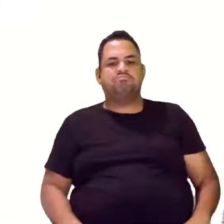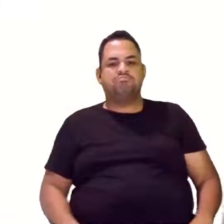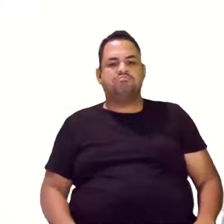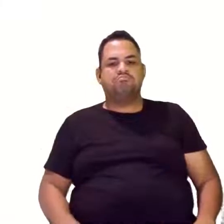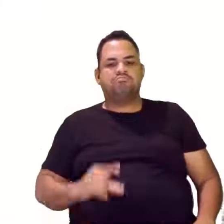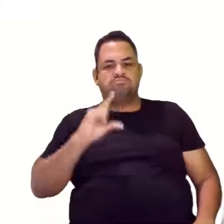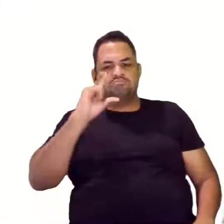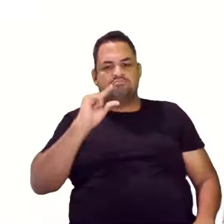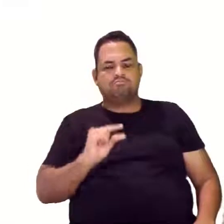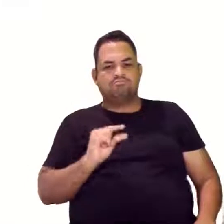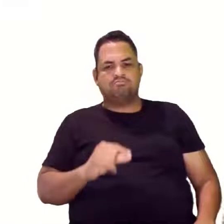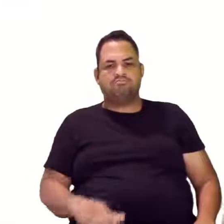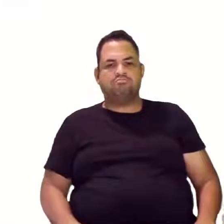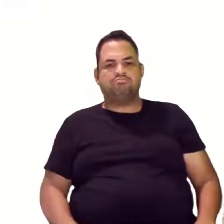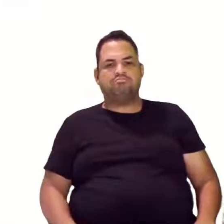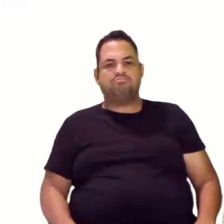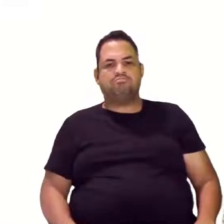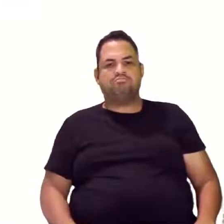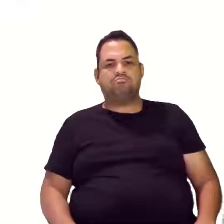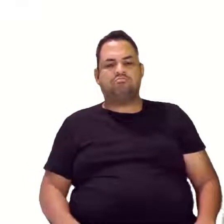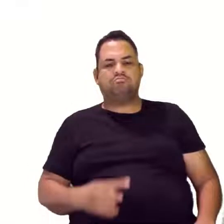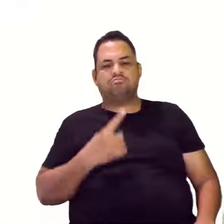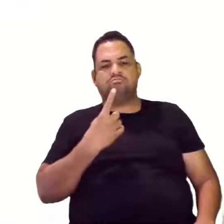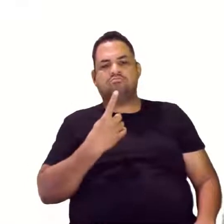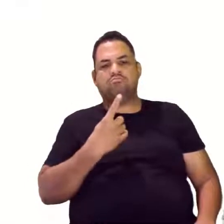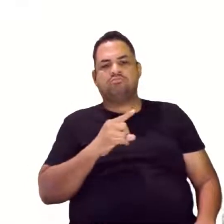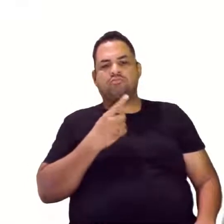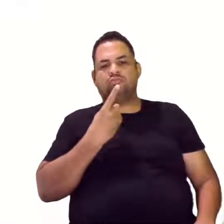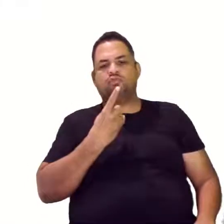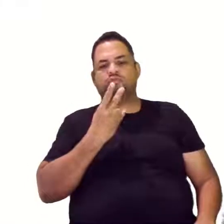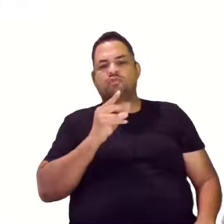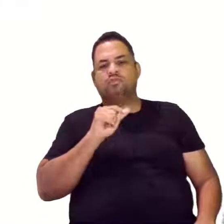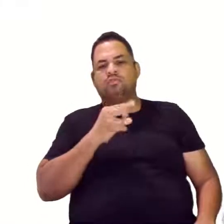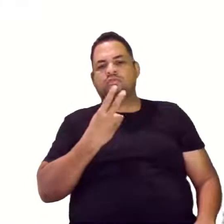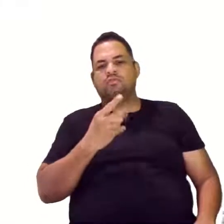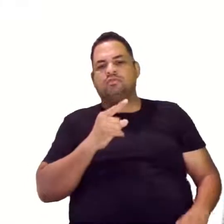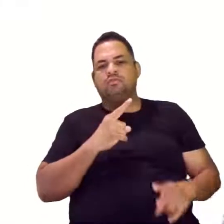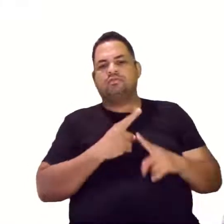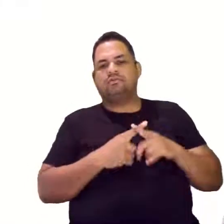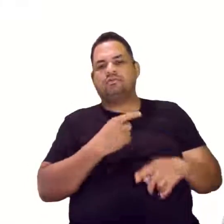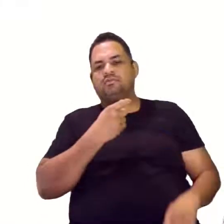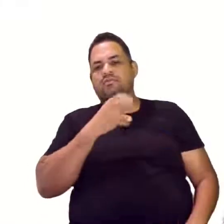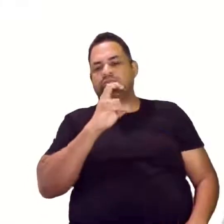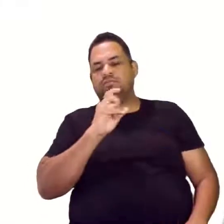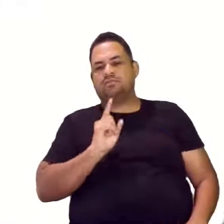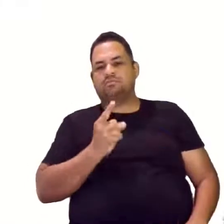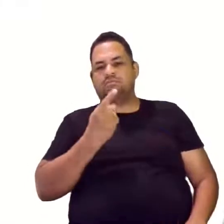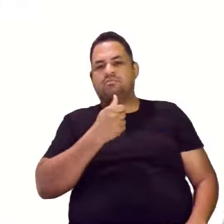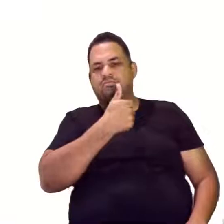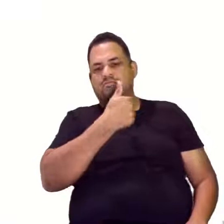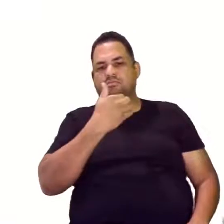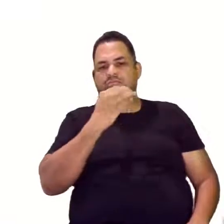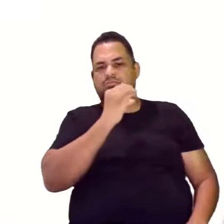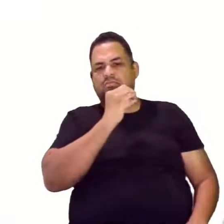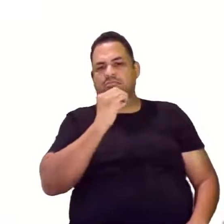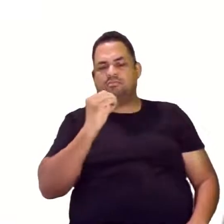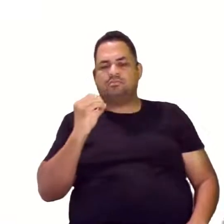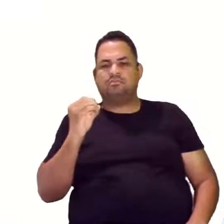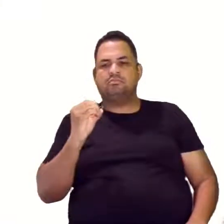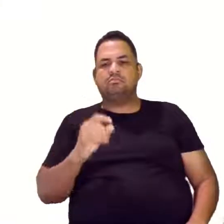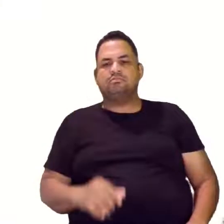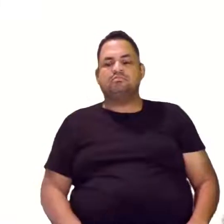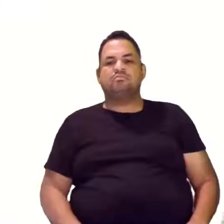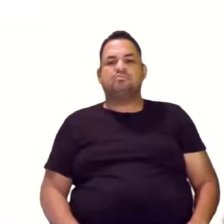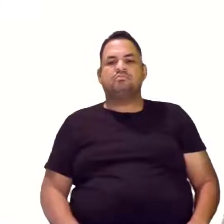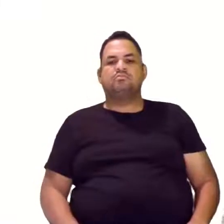é menor, né? Vamos lá no 1. 2,2 vezes 5.000. 2 vezes 5.000, 10.000, né? 10.000. E 0,2